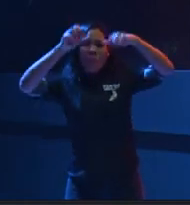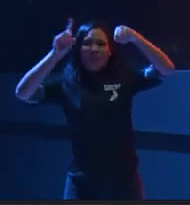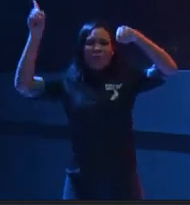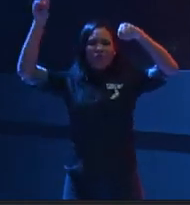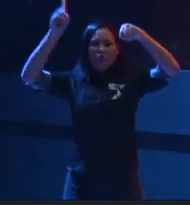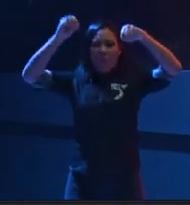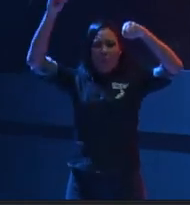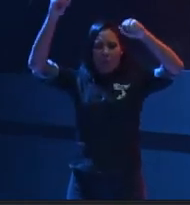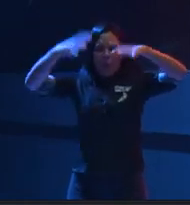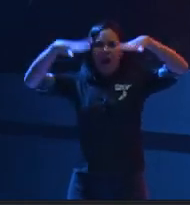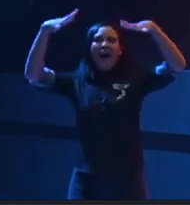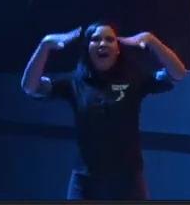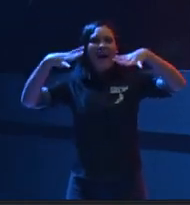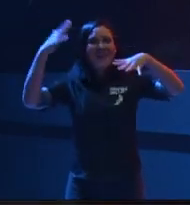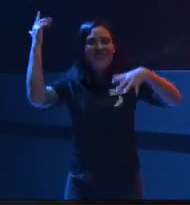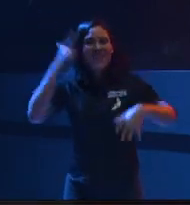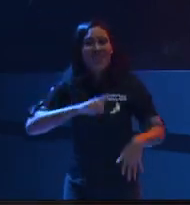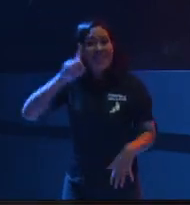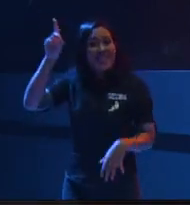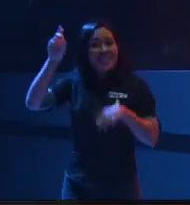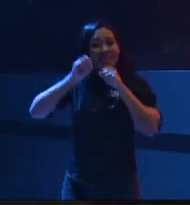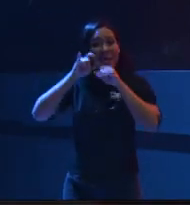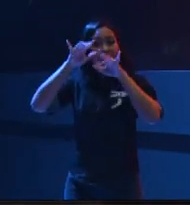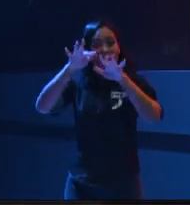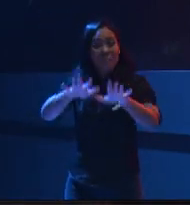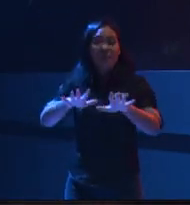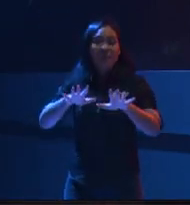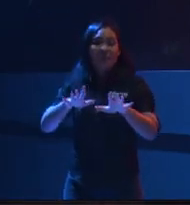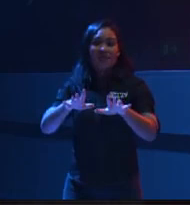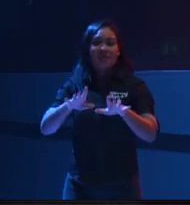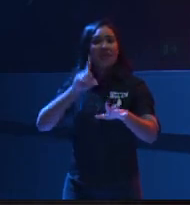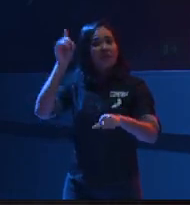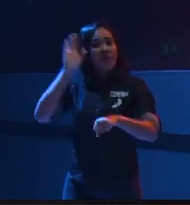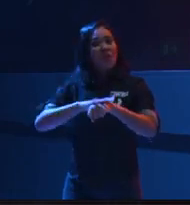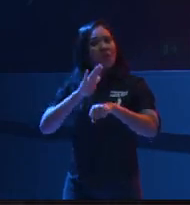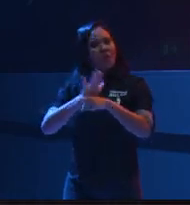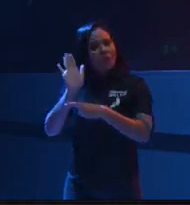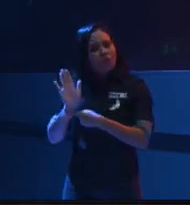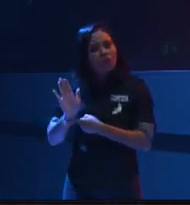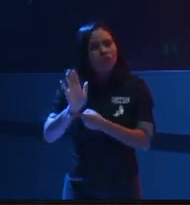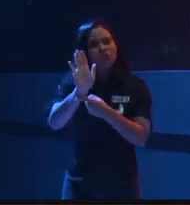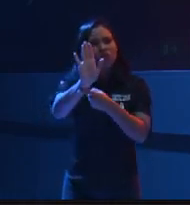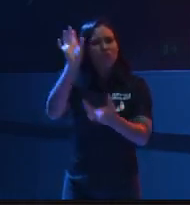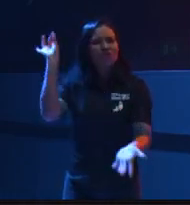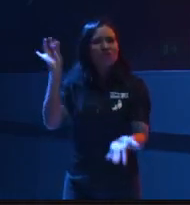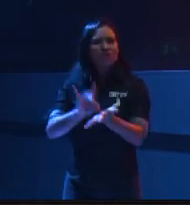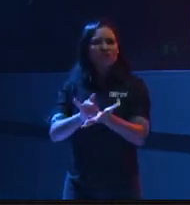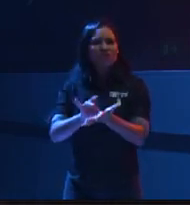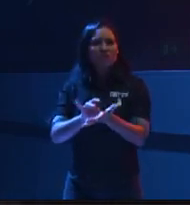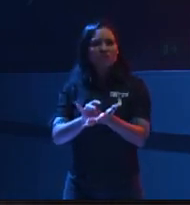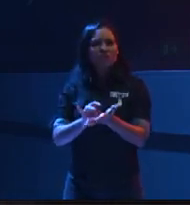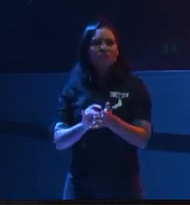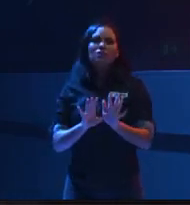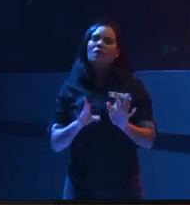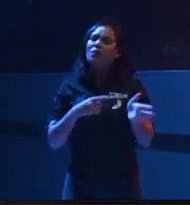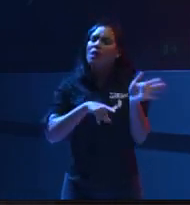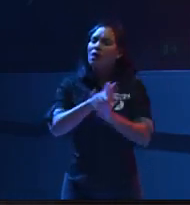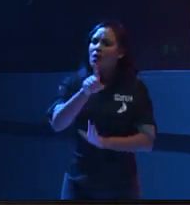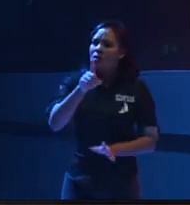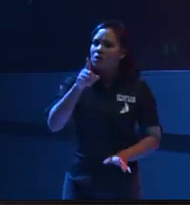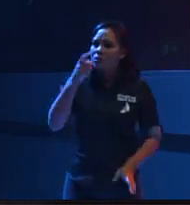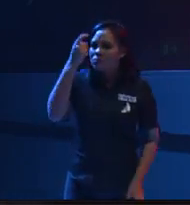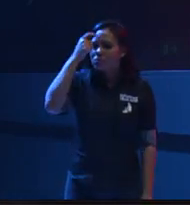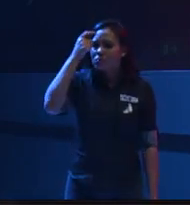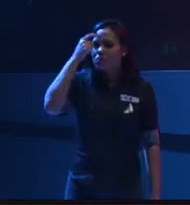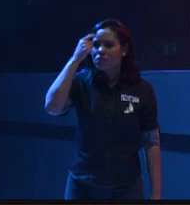supridor abençoador pro vetor é mas será que você tem vivido assim com esse